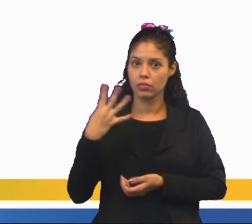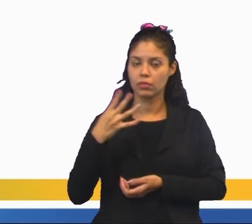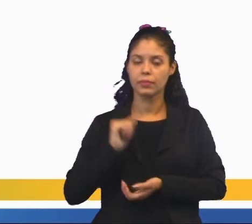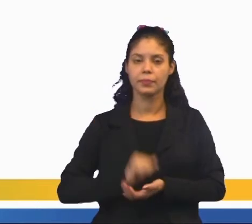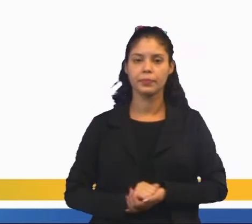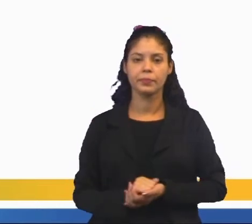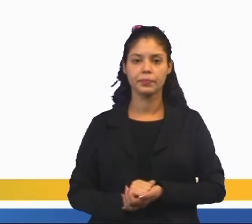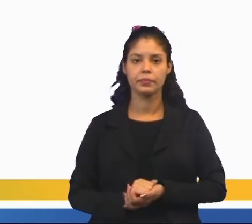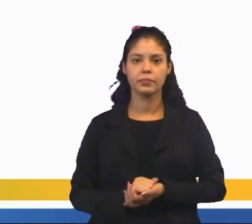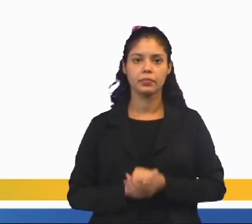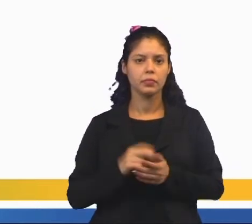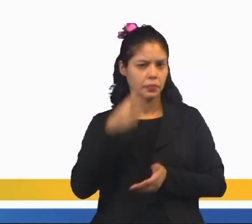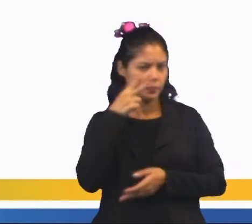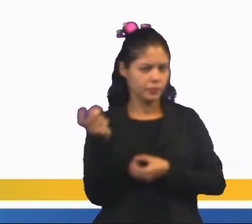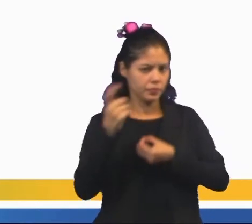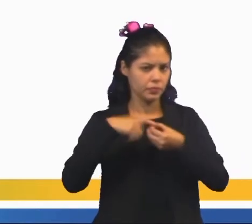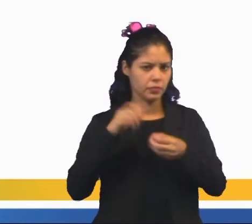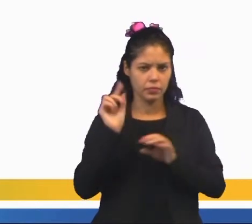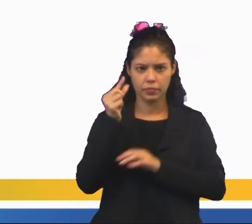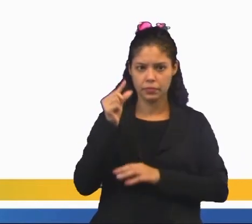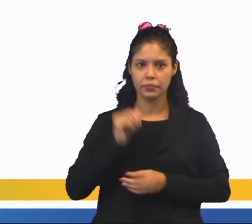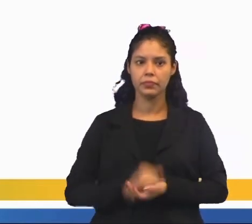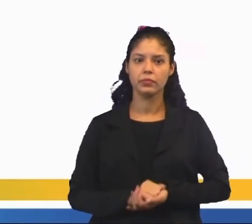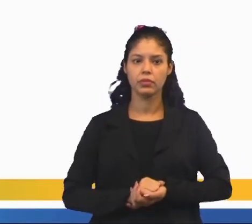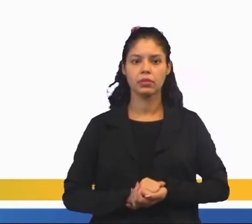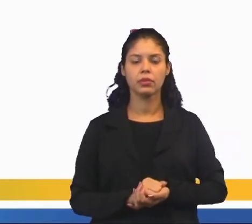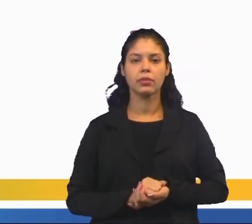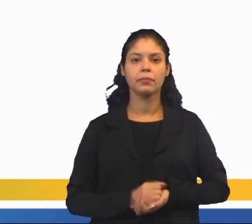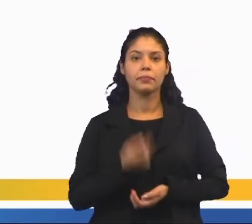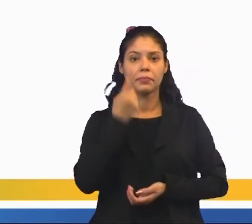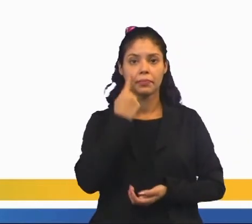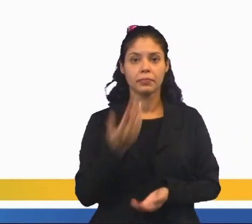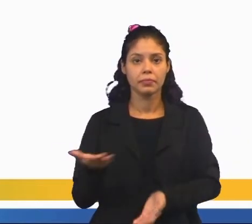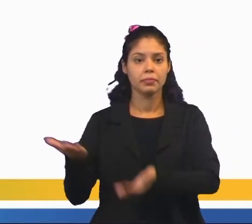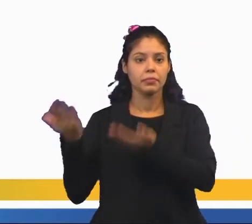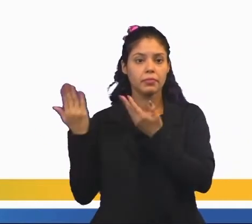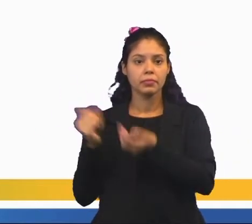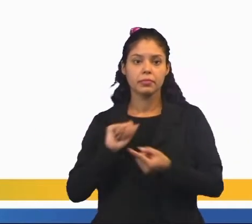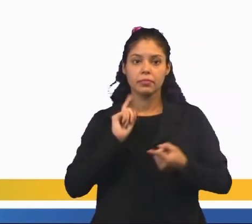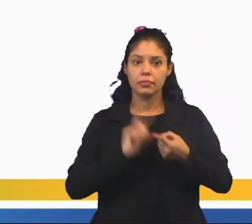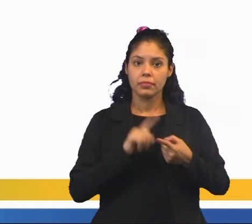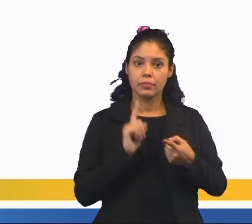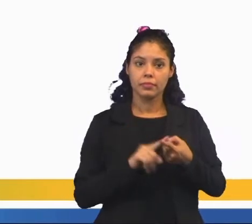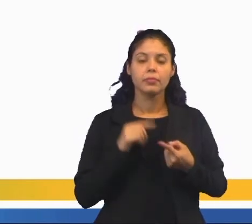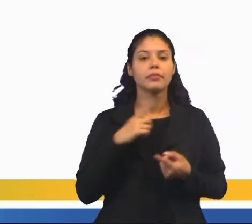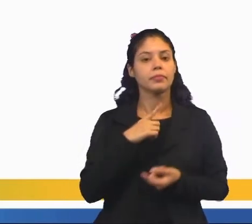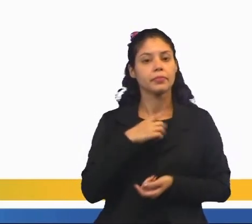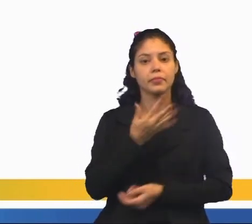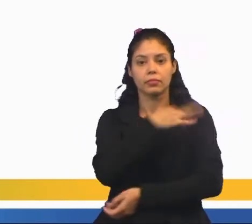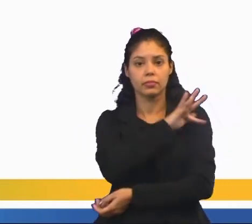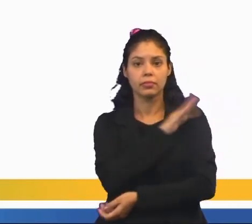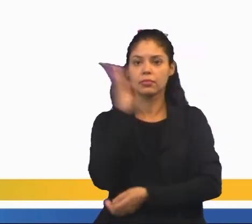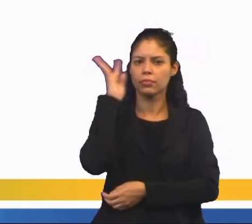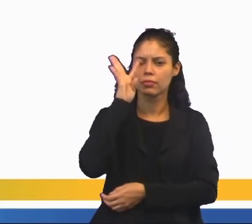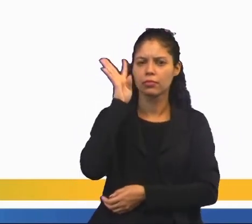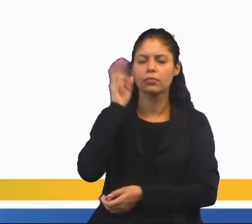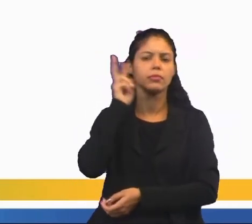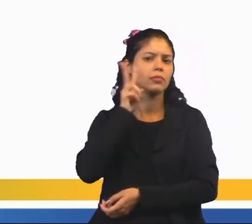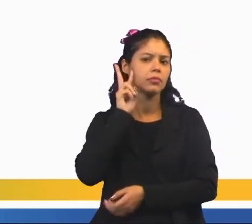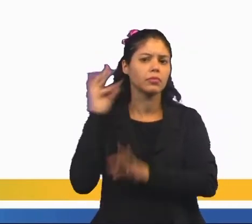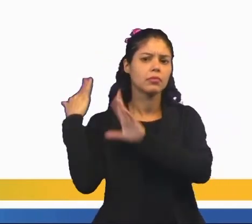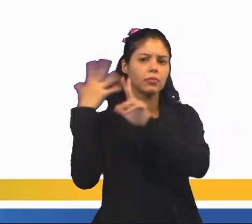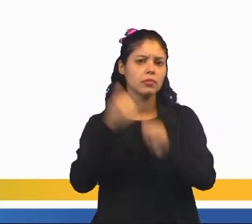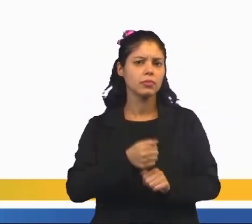ou no 4. Vamos voltar aqui um pouquinho? Olha só. Primeiro, nós temos aí a faculdade de